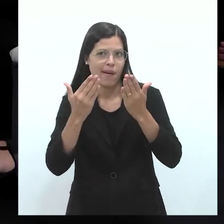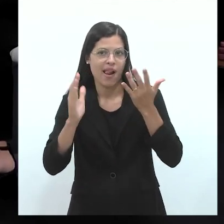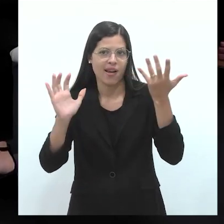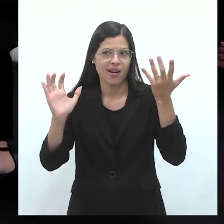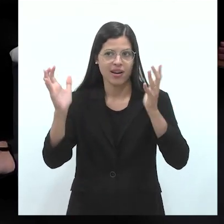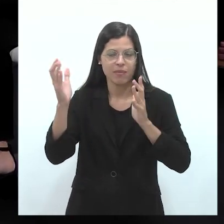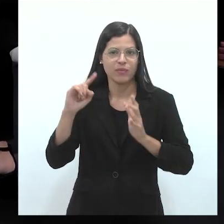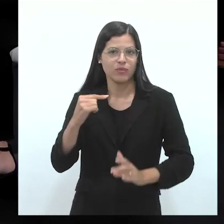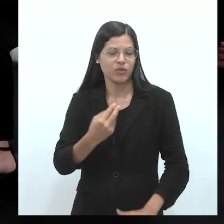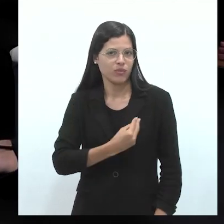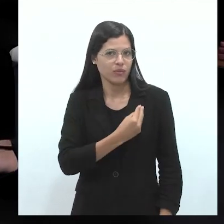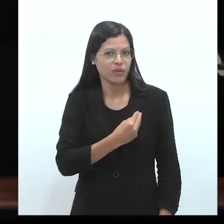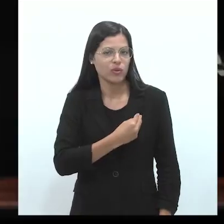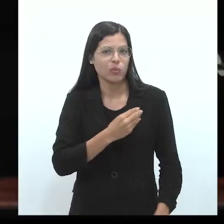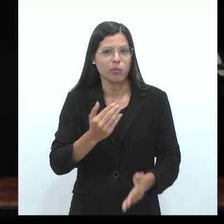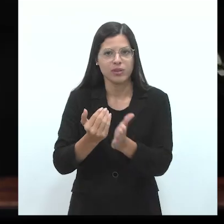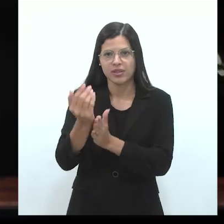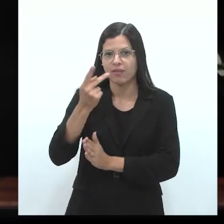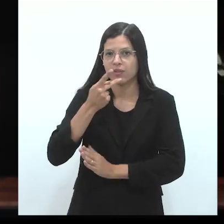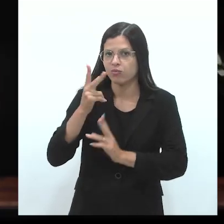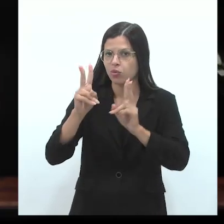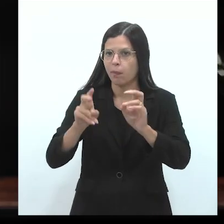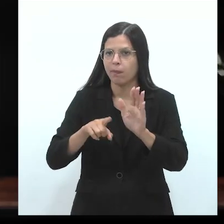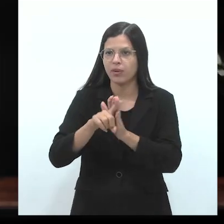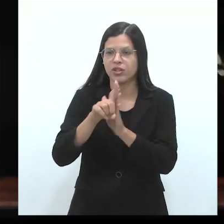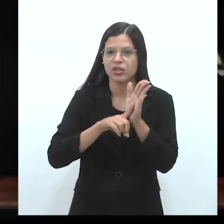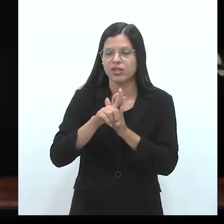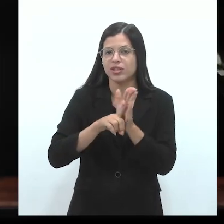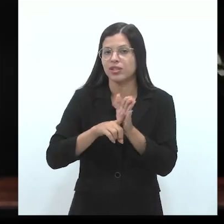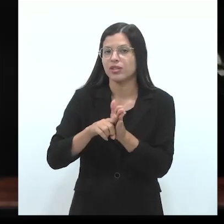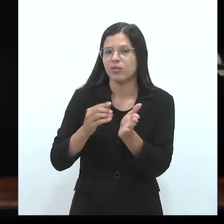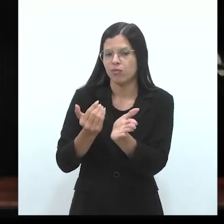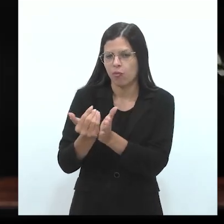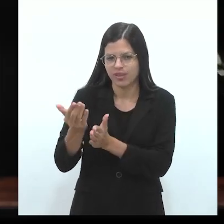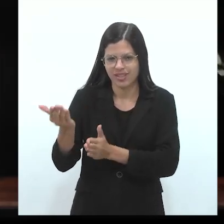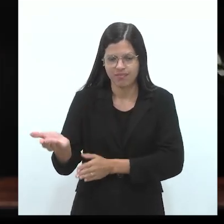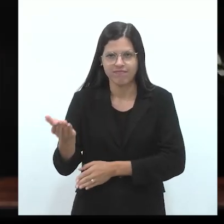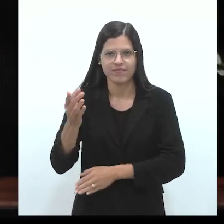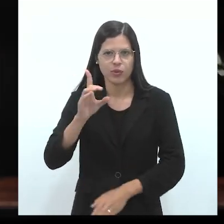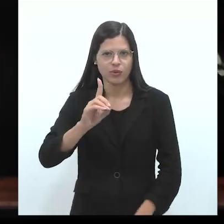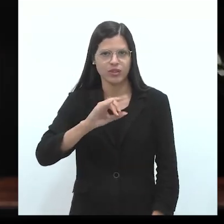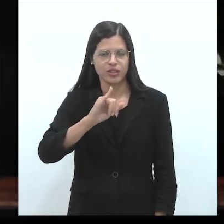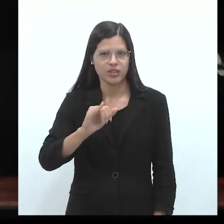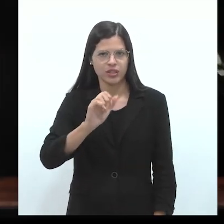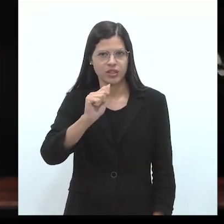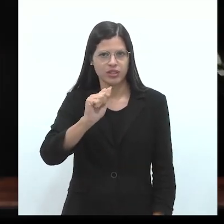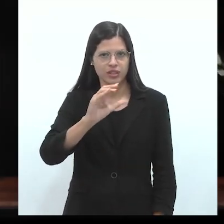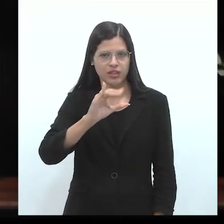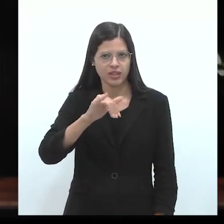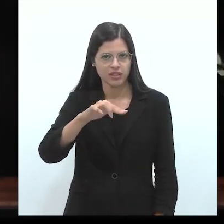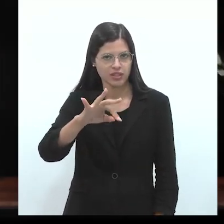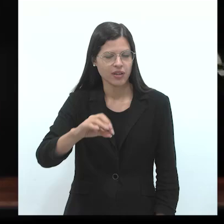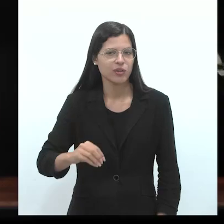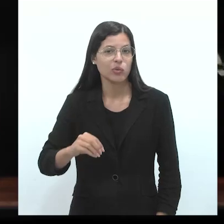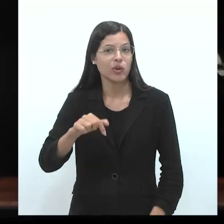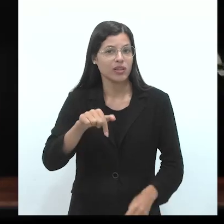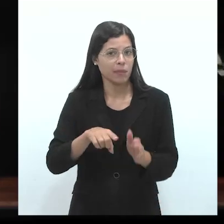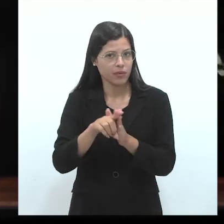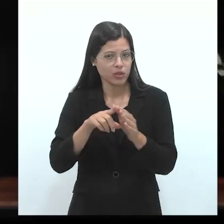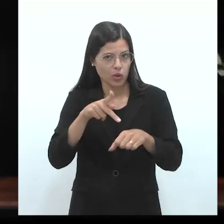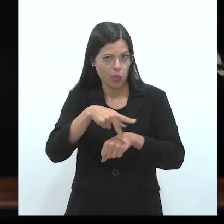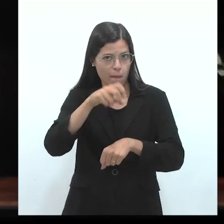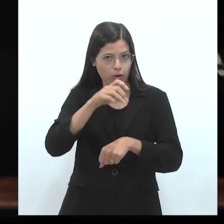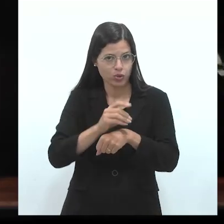vivendo. Vamos começar falando sobre essa pesquisa. Vou começar com o Jacinto, porque essa pesquisa é do seu pós-doutorado também, não é, de Jacinto?